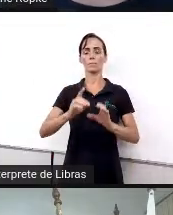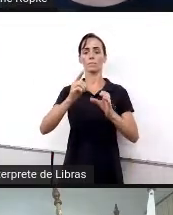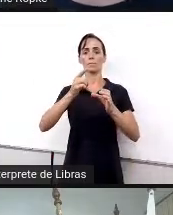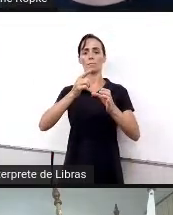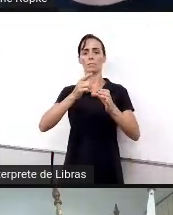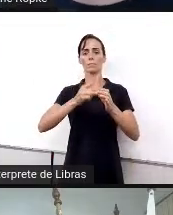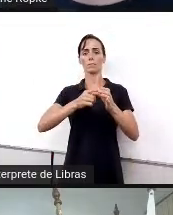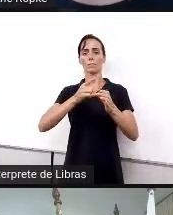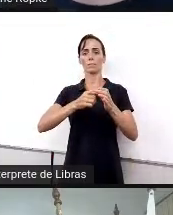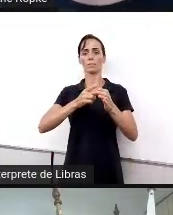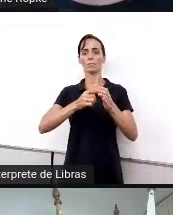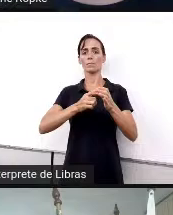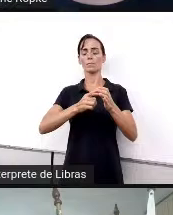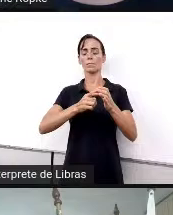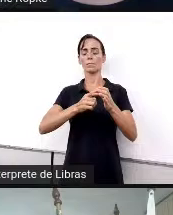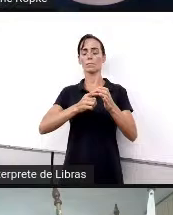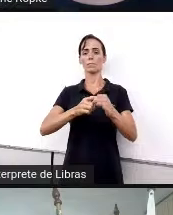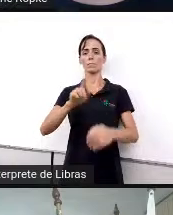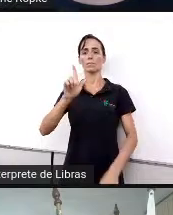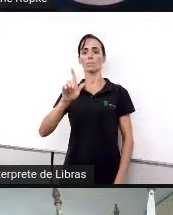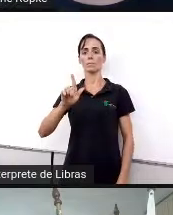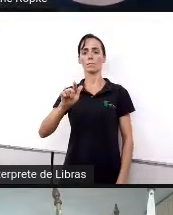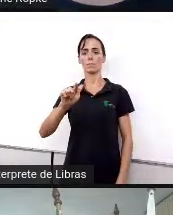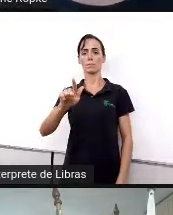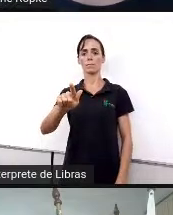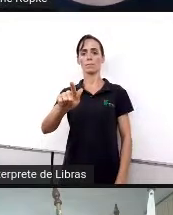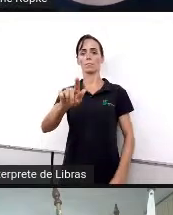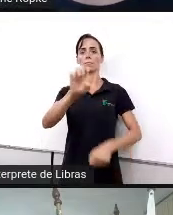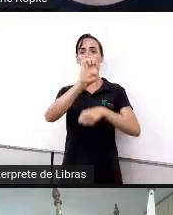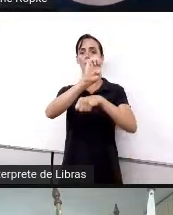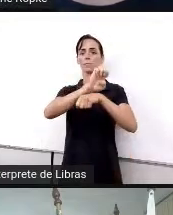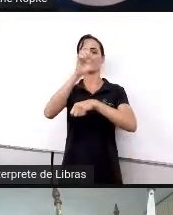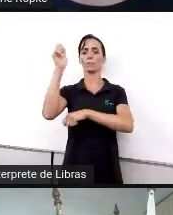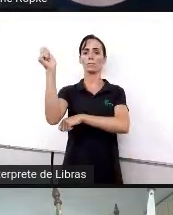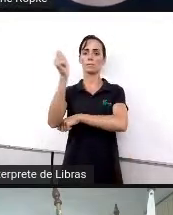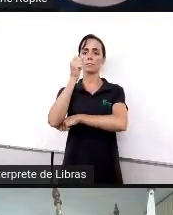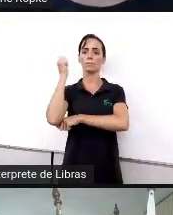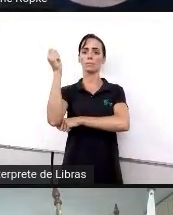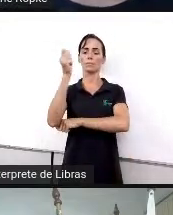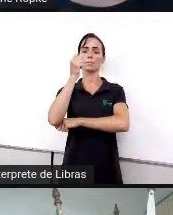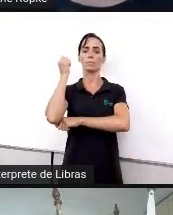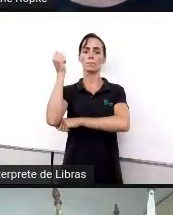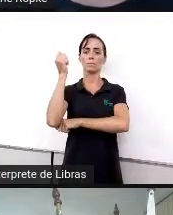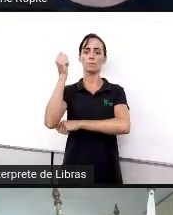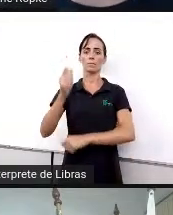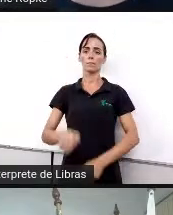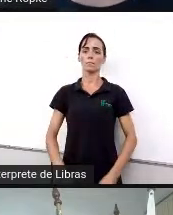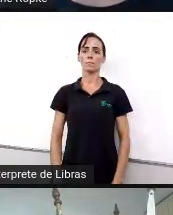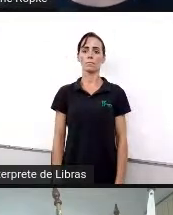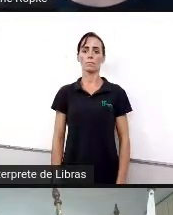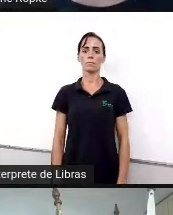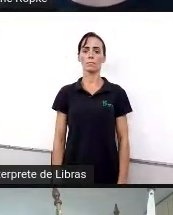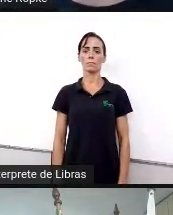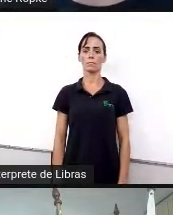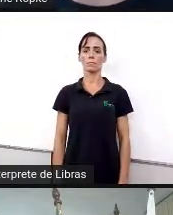Bastpaziora, natural da cidade de Giruá, estado do Rio Grande do Sul.